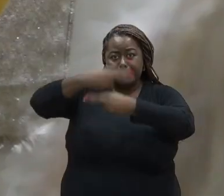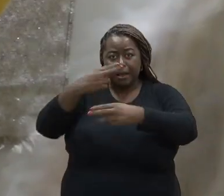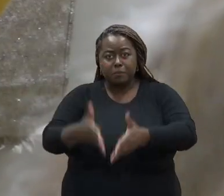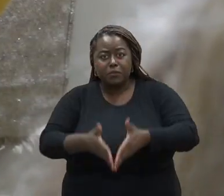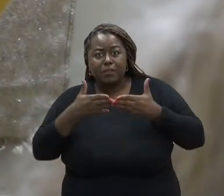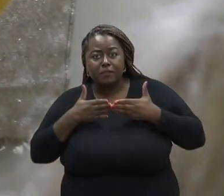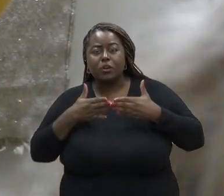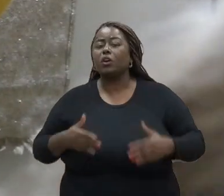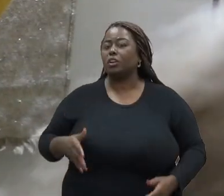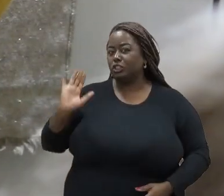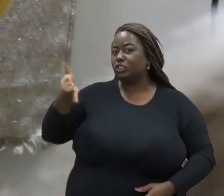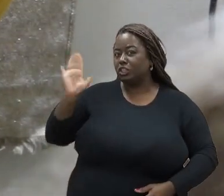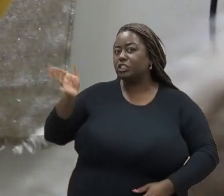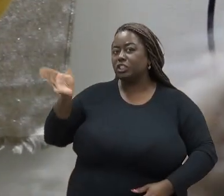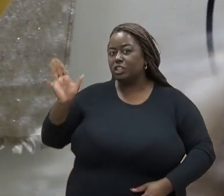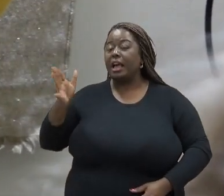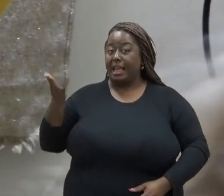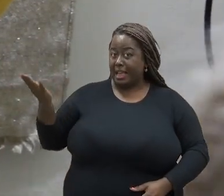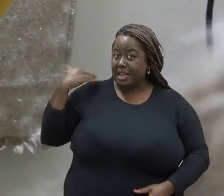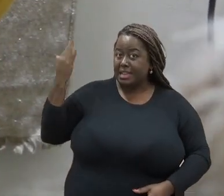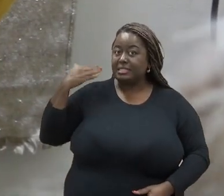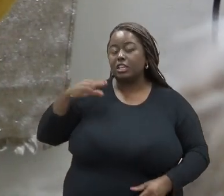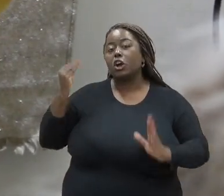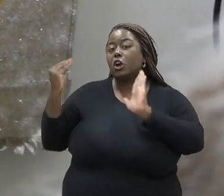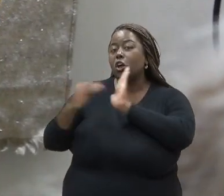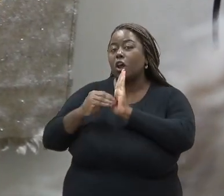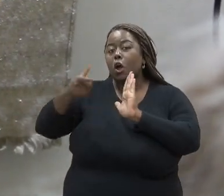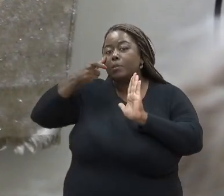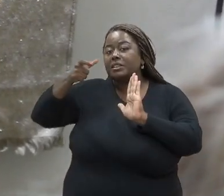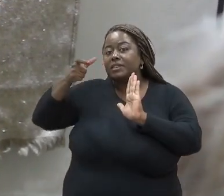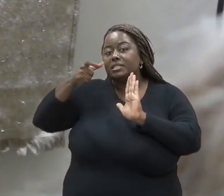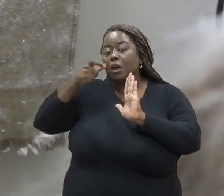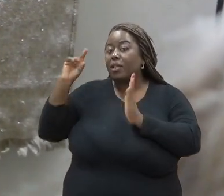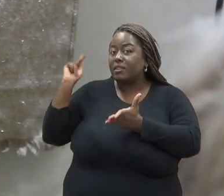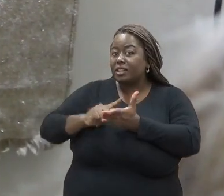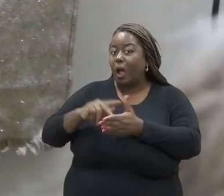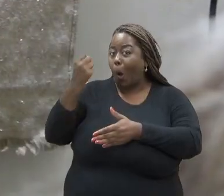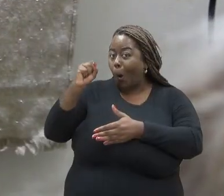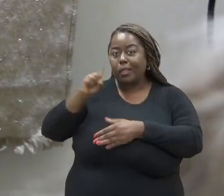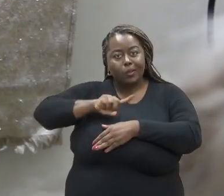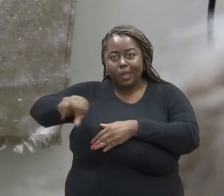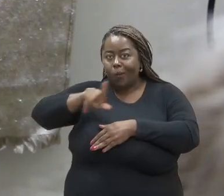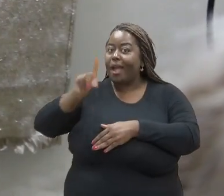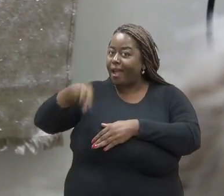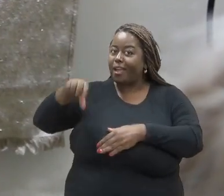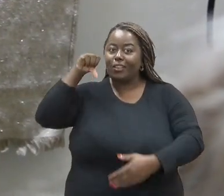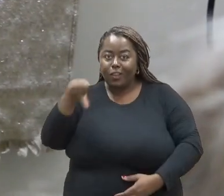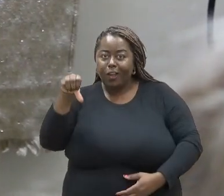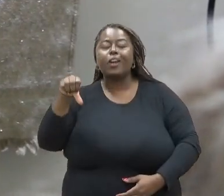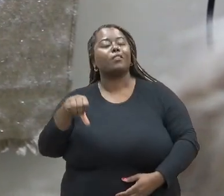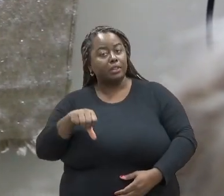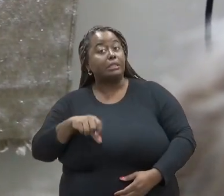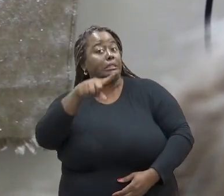fazendo favor. Mudou. Aí no anterior, põe a observação no boletim que, na verdade, o 8 é o 9.